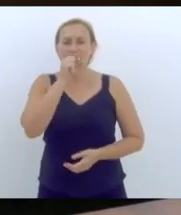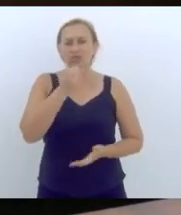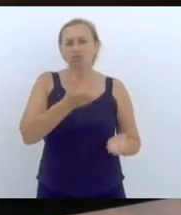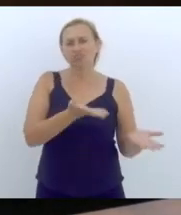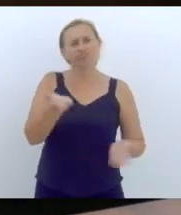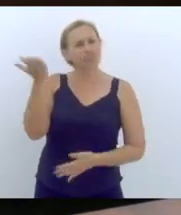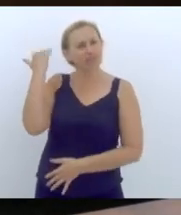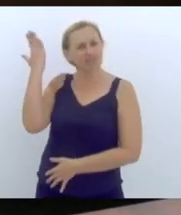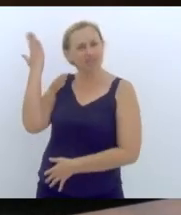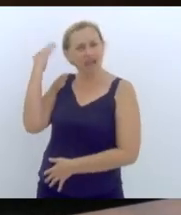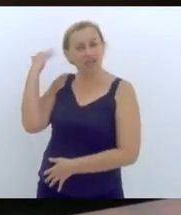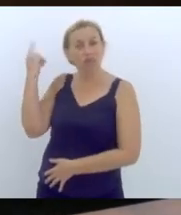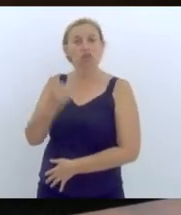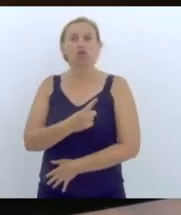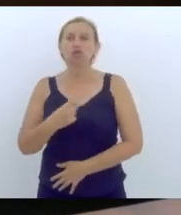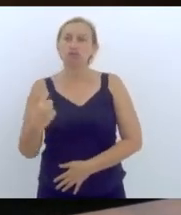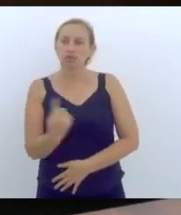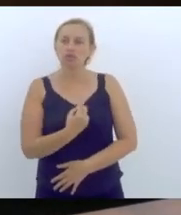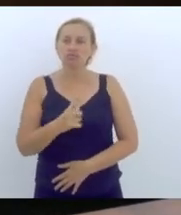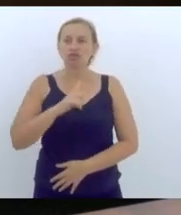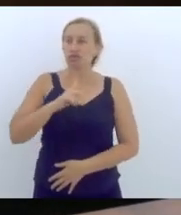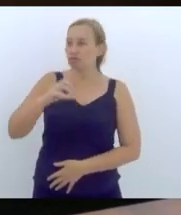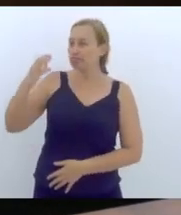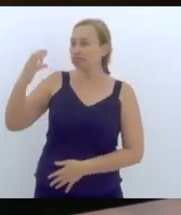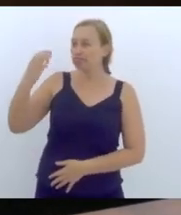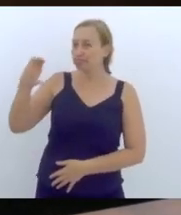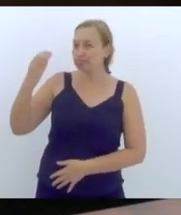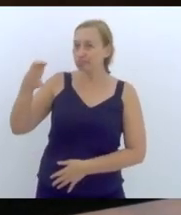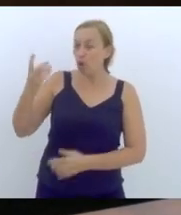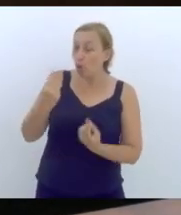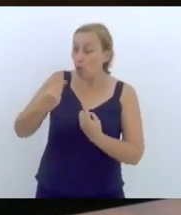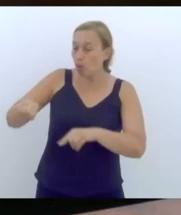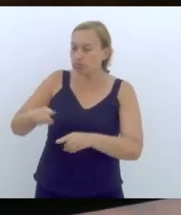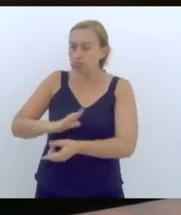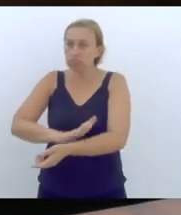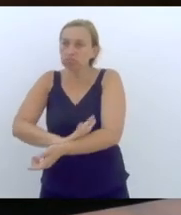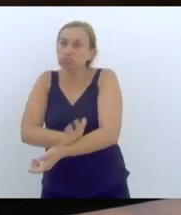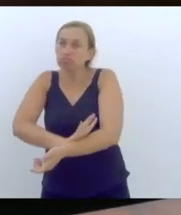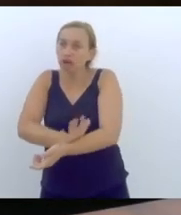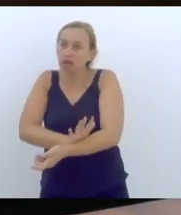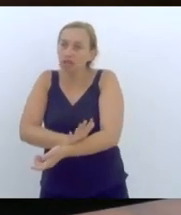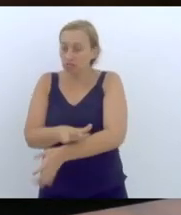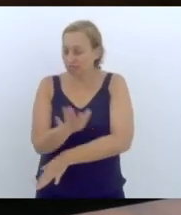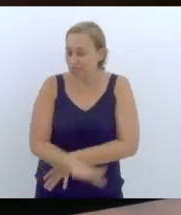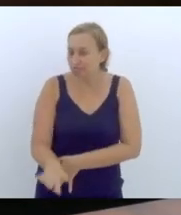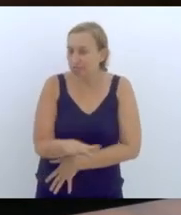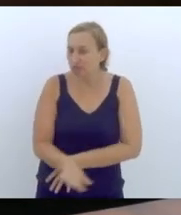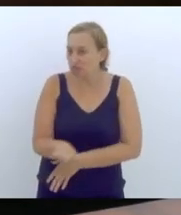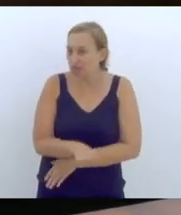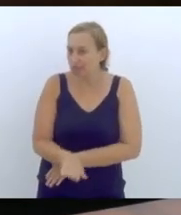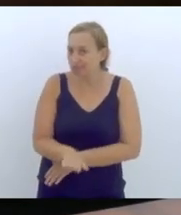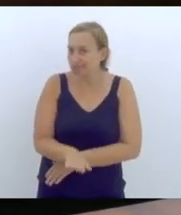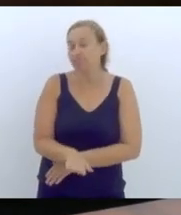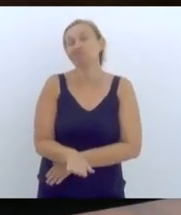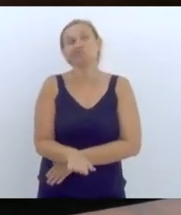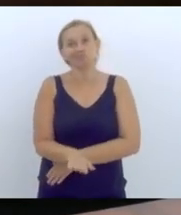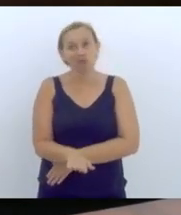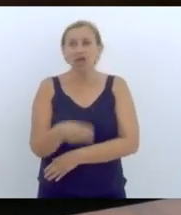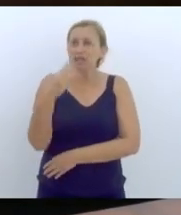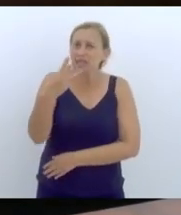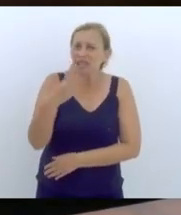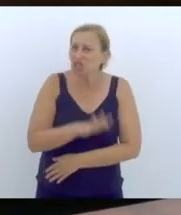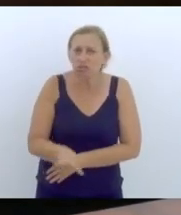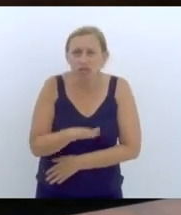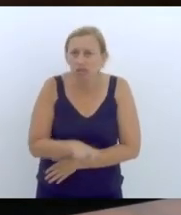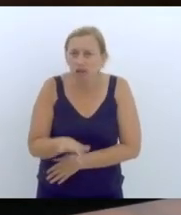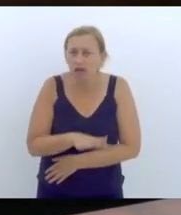passado, nós tivemos em Niterói, num ato contra o racismo infantil. Né? Três crianças